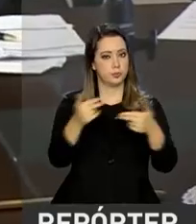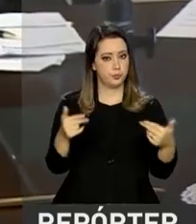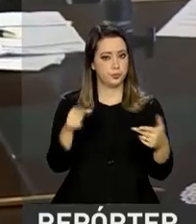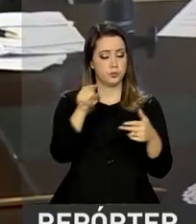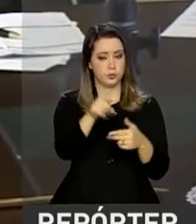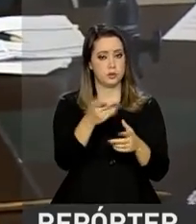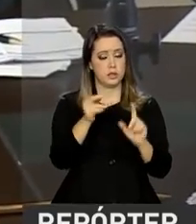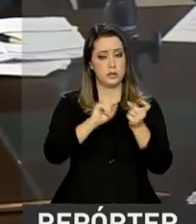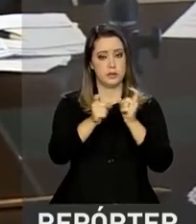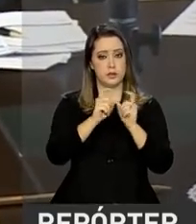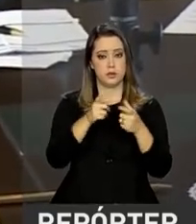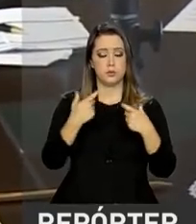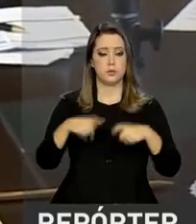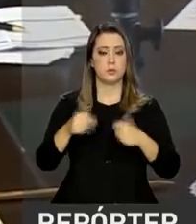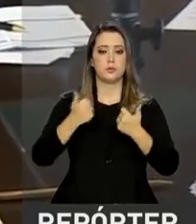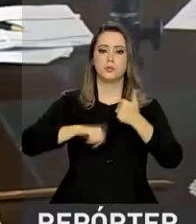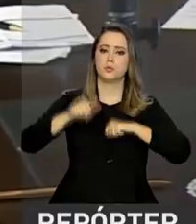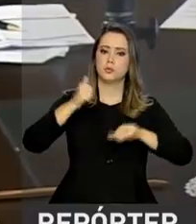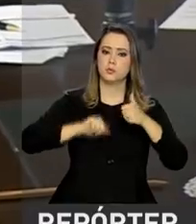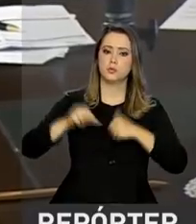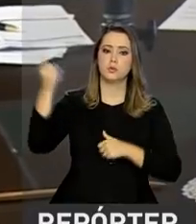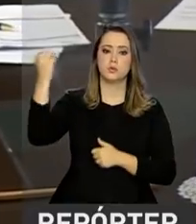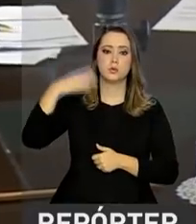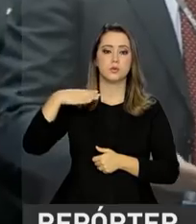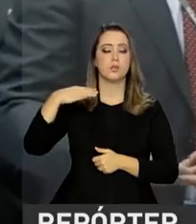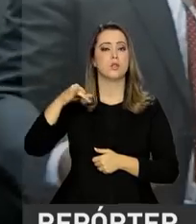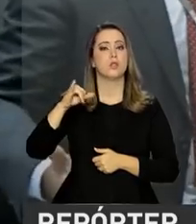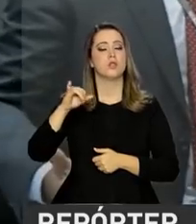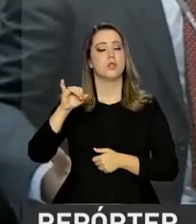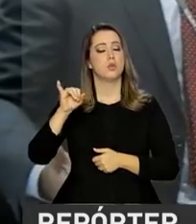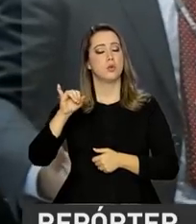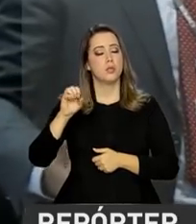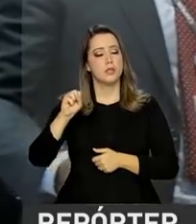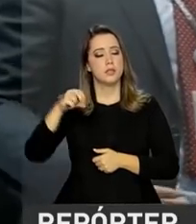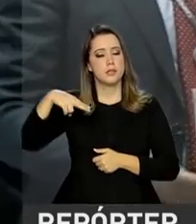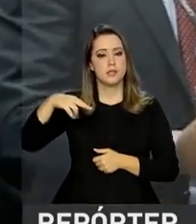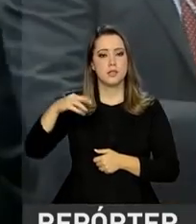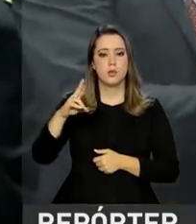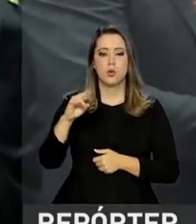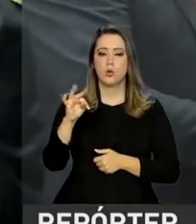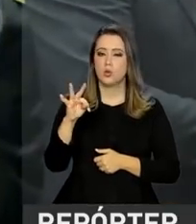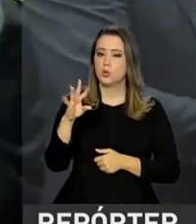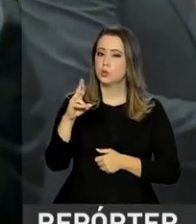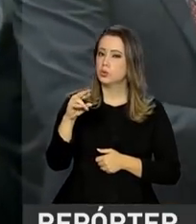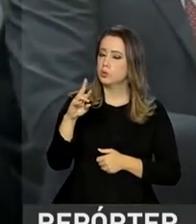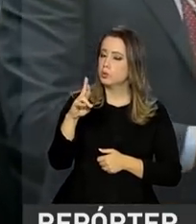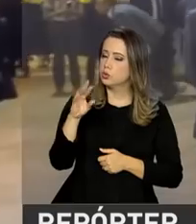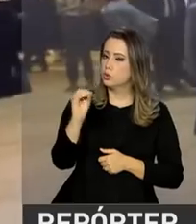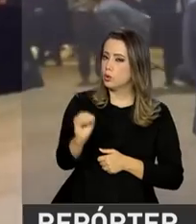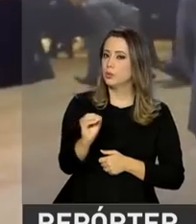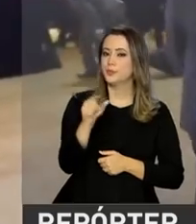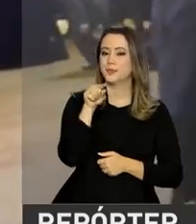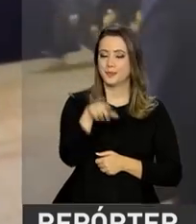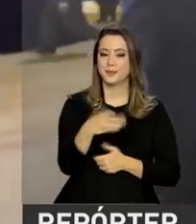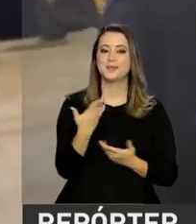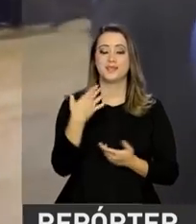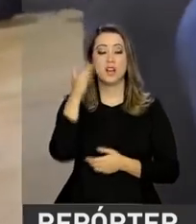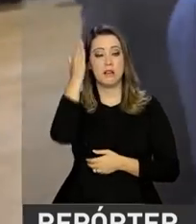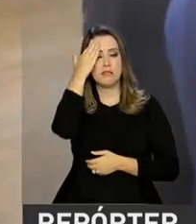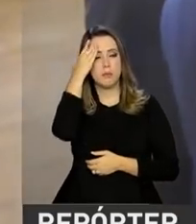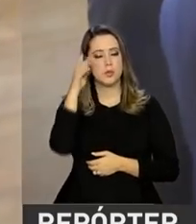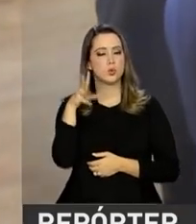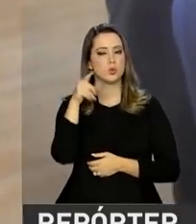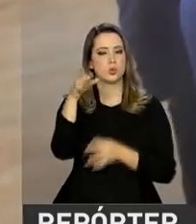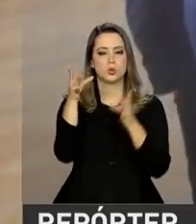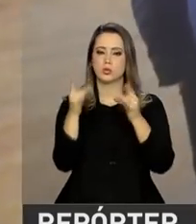que administra o Laboratório Nacional de Luz Sincrotron. Lá, Temer foi informado dos detalhes do Sirius. Em seguida, o